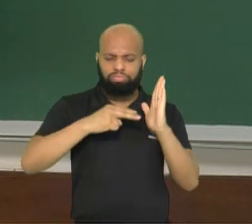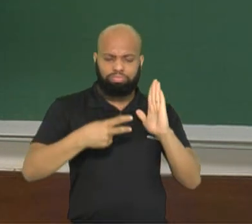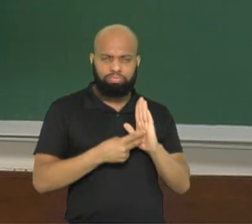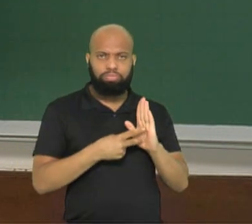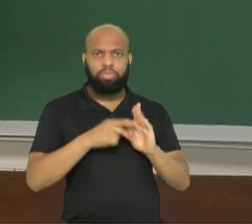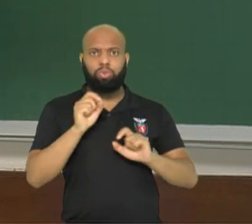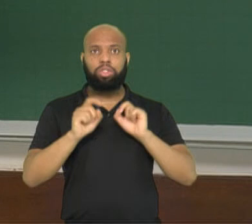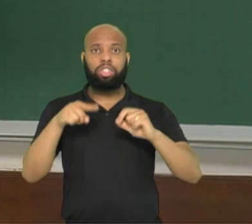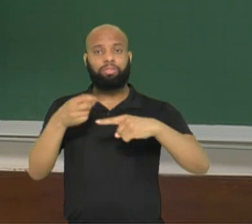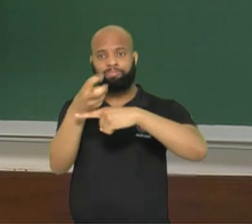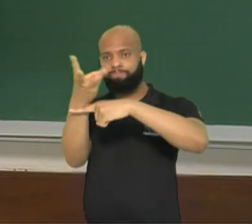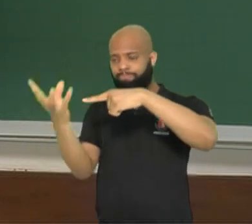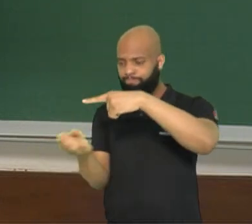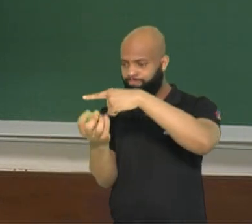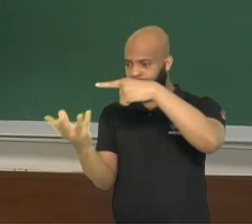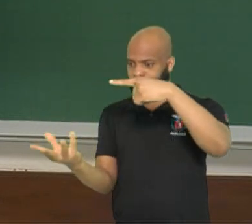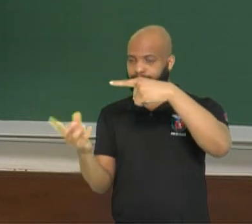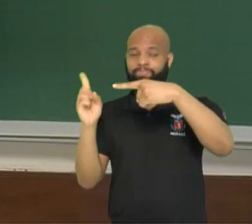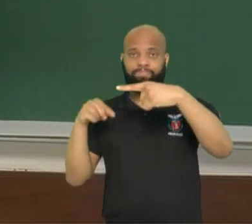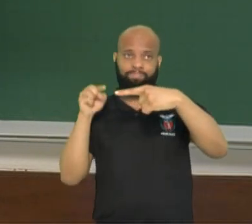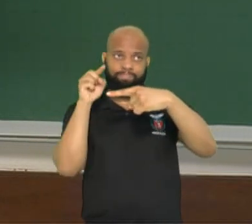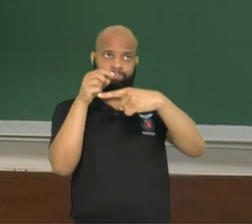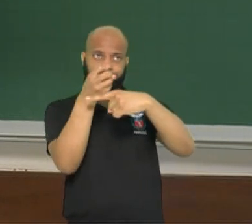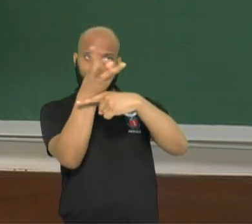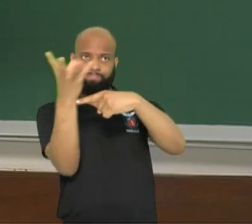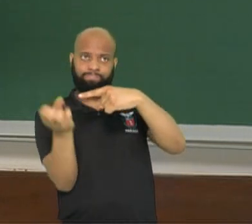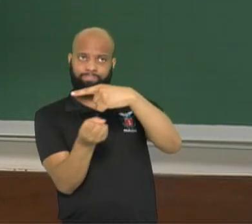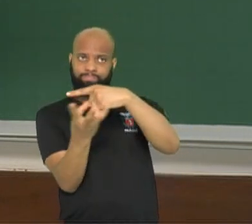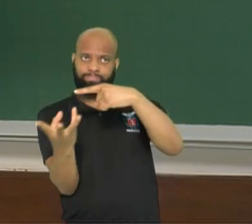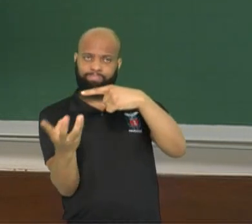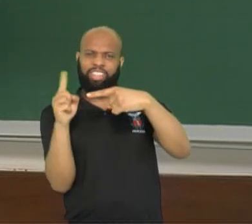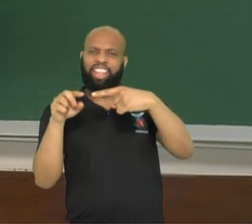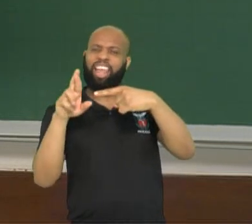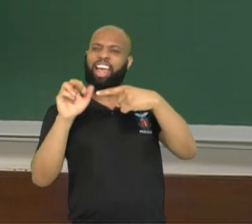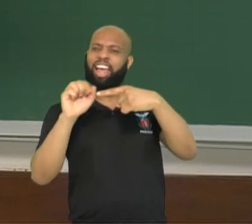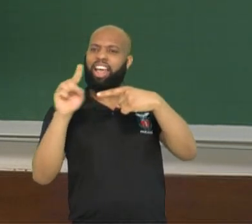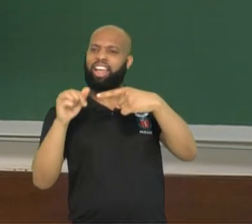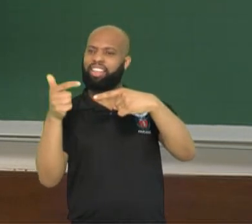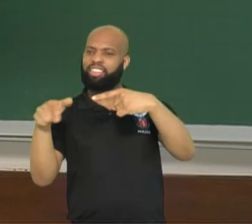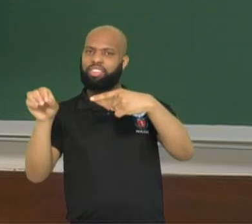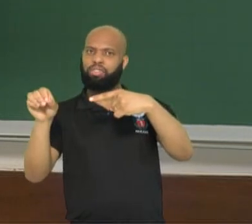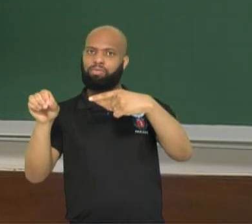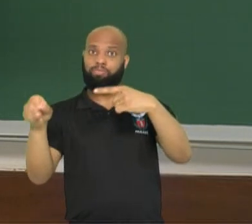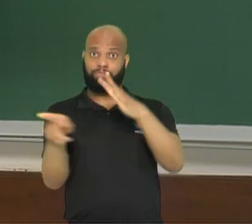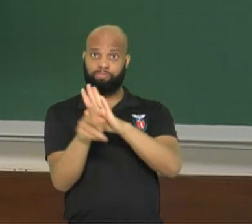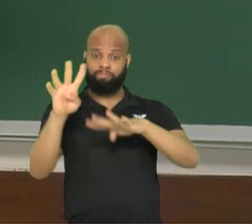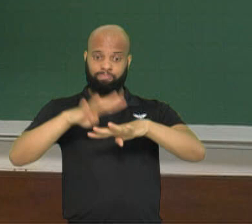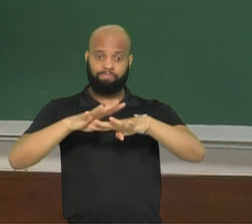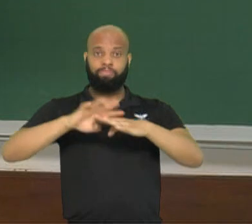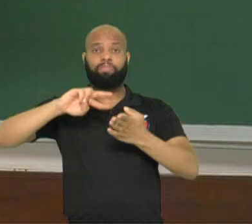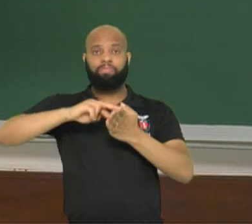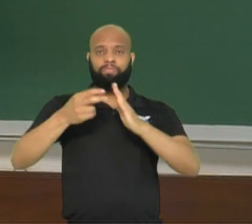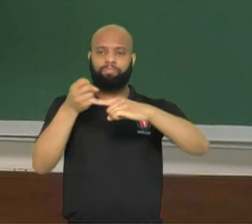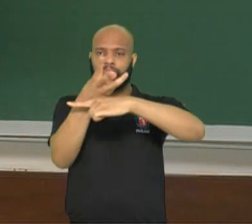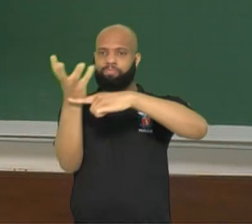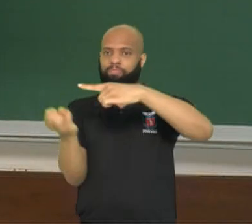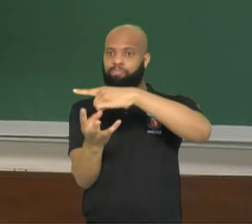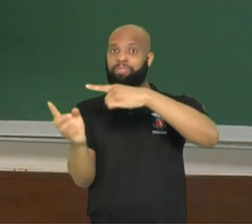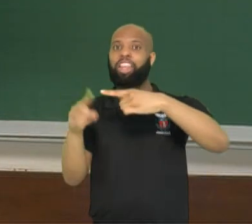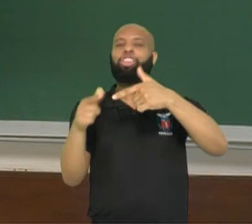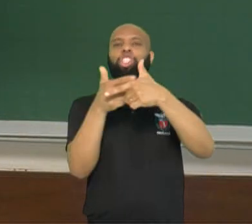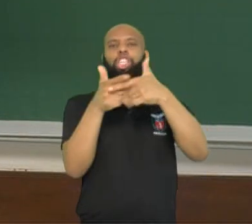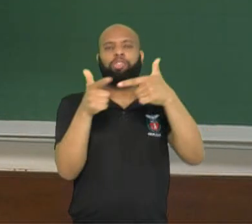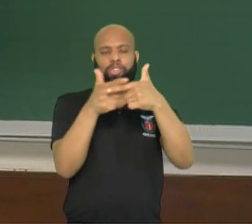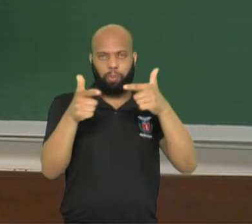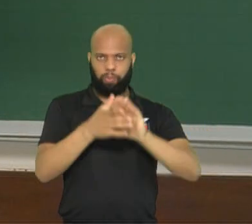que uma razão, né? Uma razão entre os eventos que são favoráveis pelos eventos totais de um